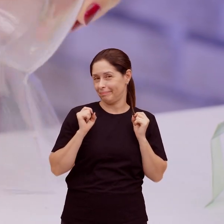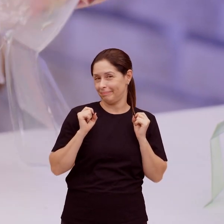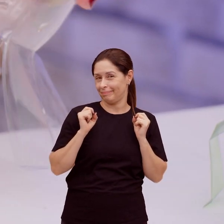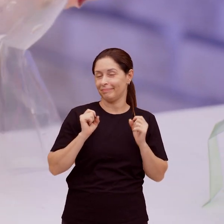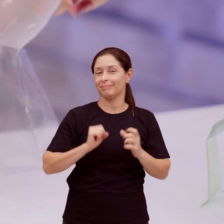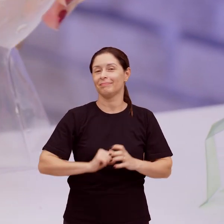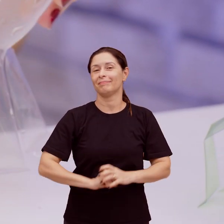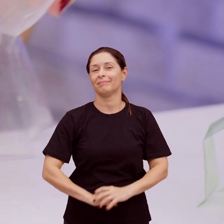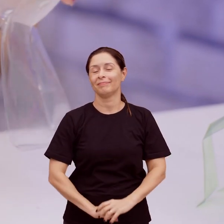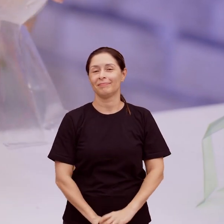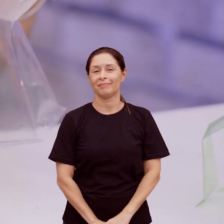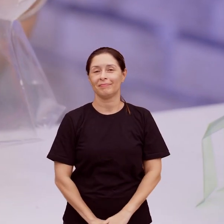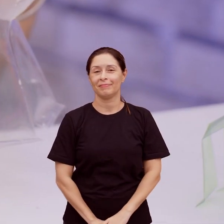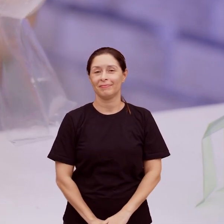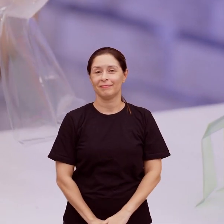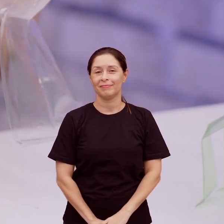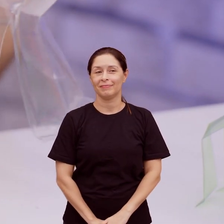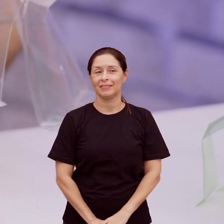Peraí, peraí.